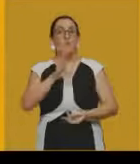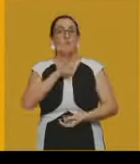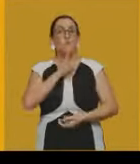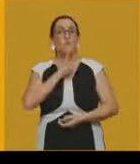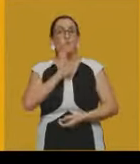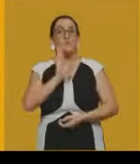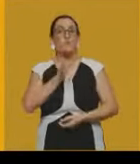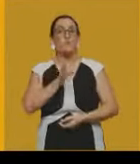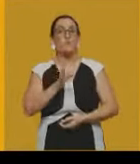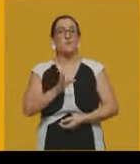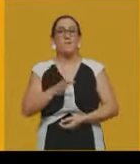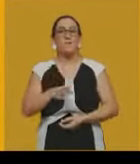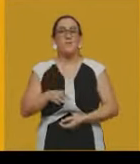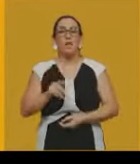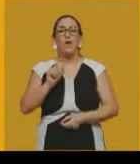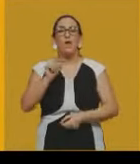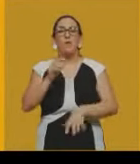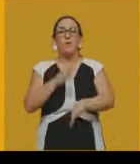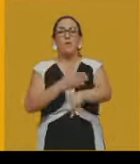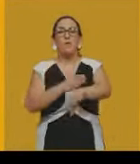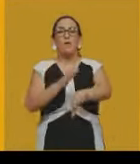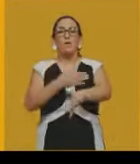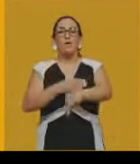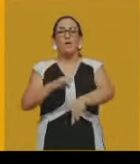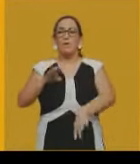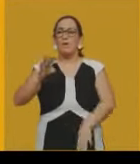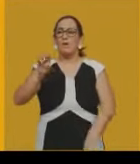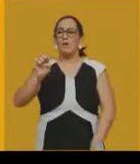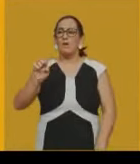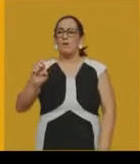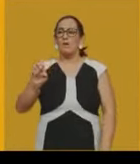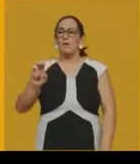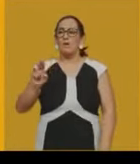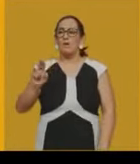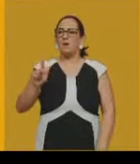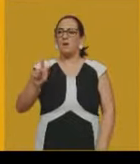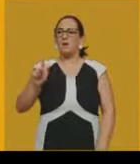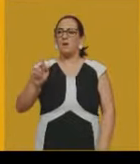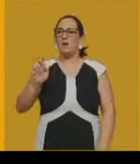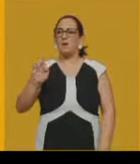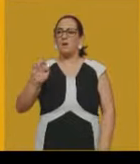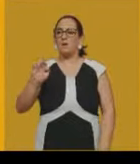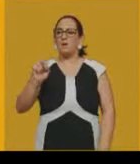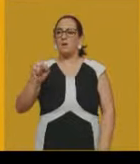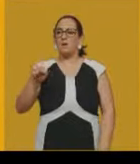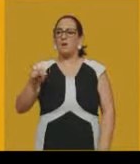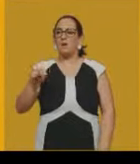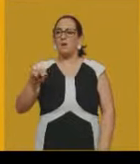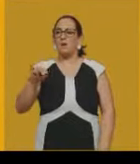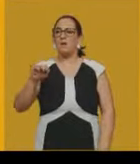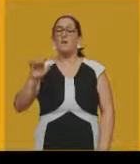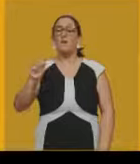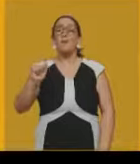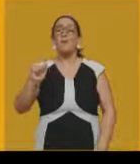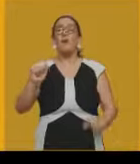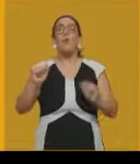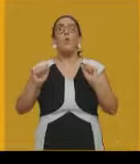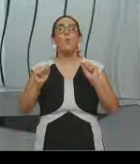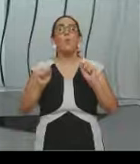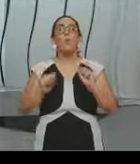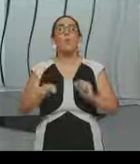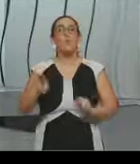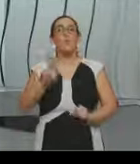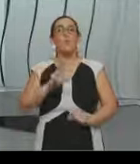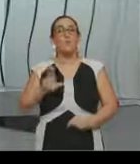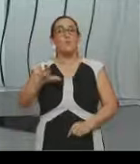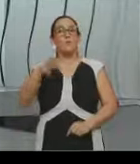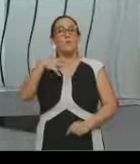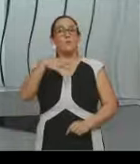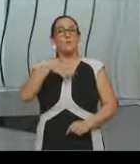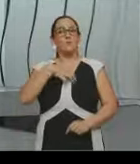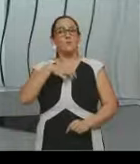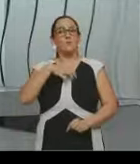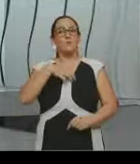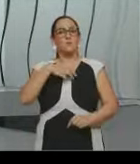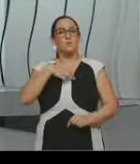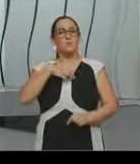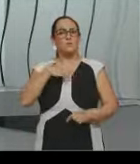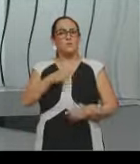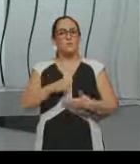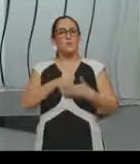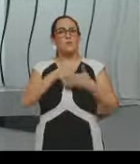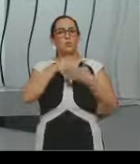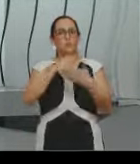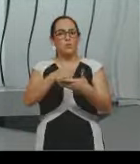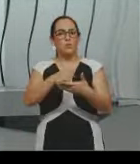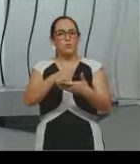as práticas de eugenia, né? Que é quando a gente tem o uso da ciência a favor do racismo, que é justamente ao defender aí